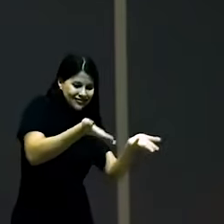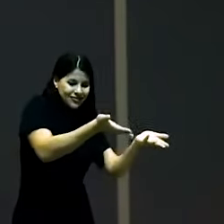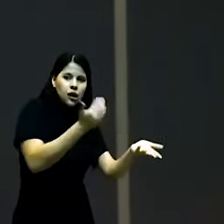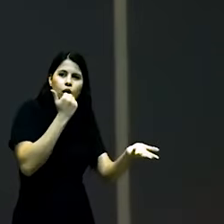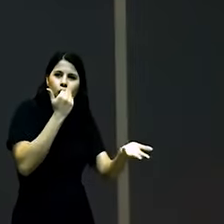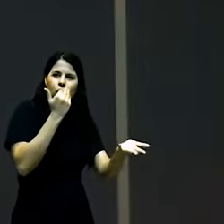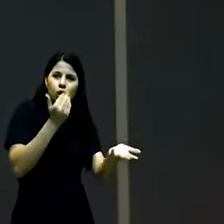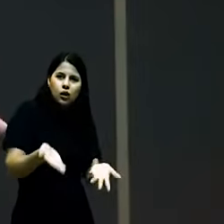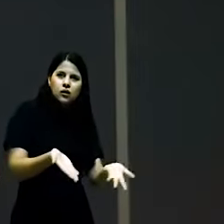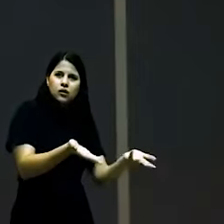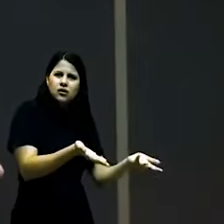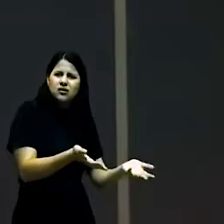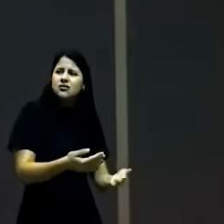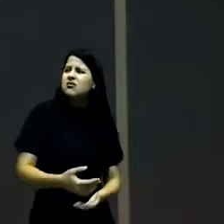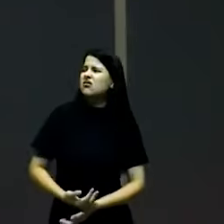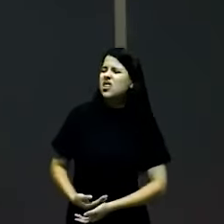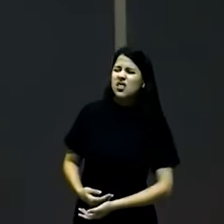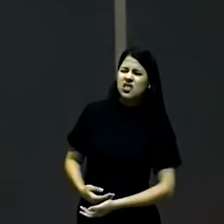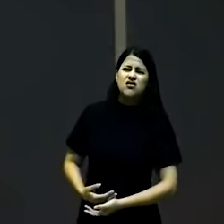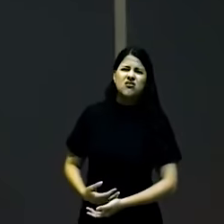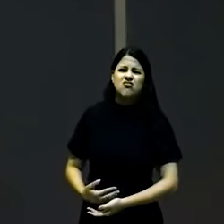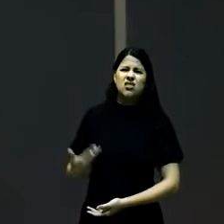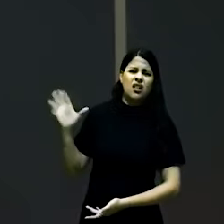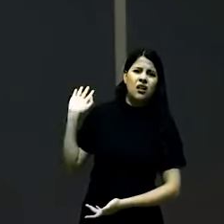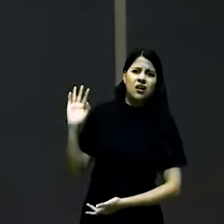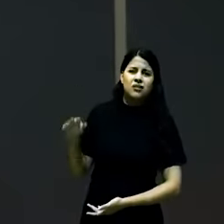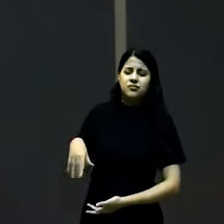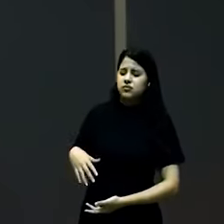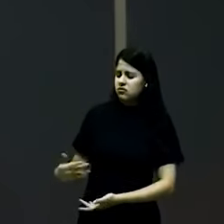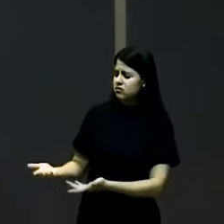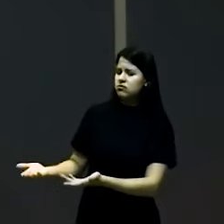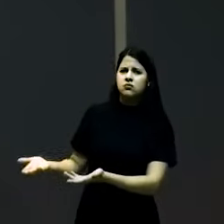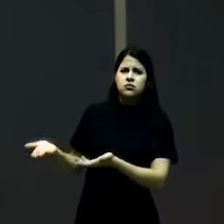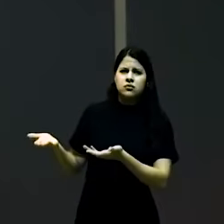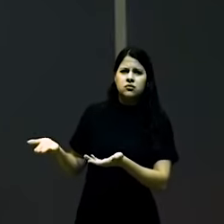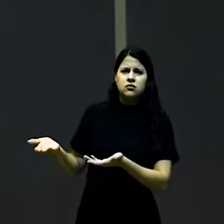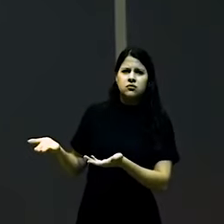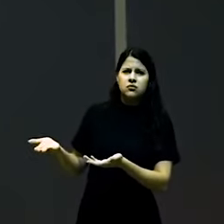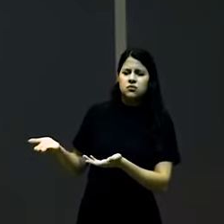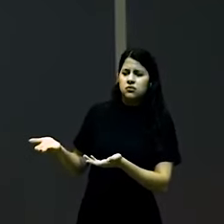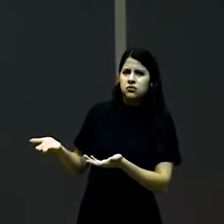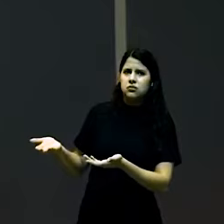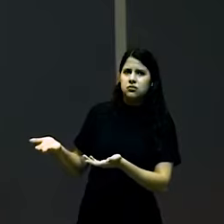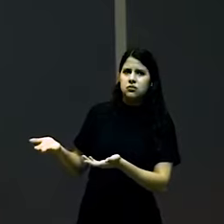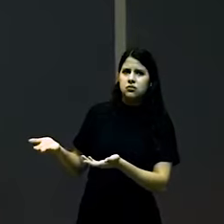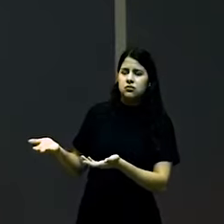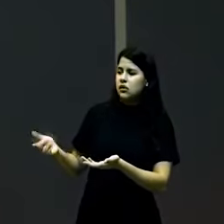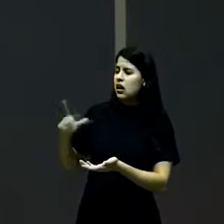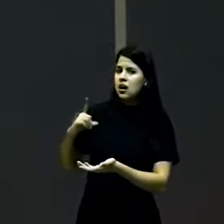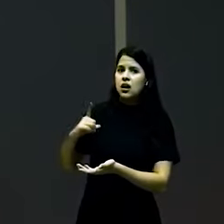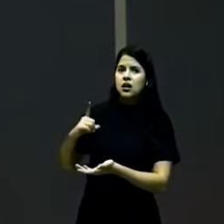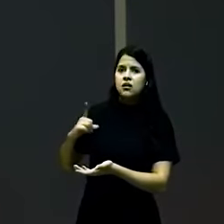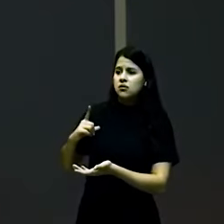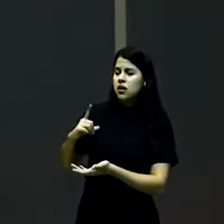Elias não dá a mínima para o anjo. Ele olha do lado, tem pedra em brasa,